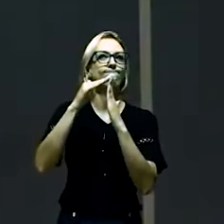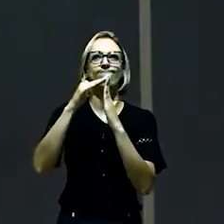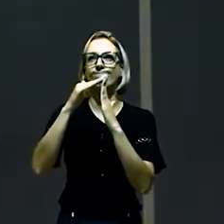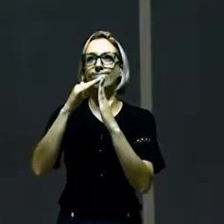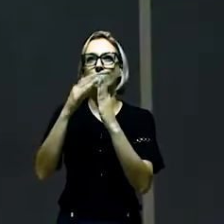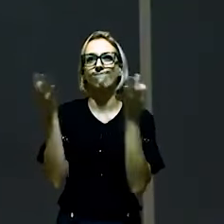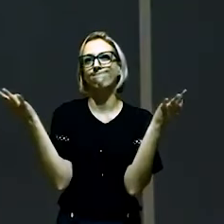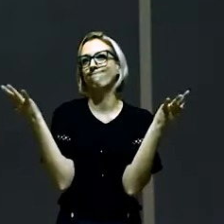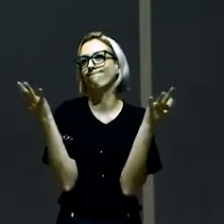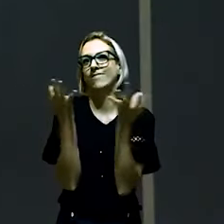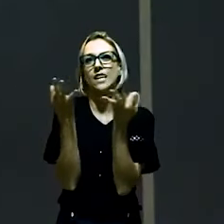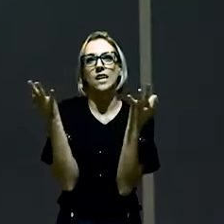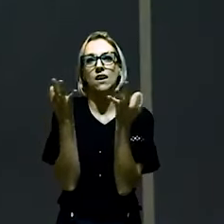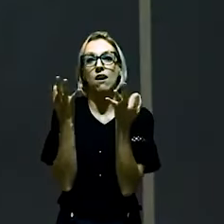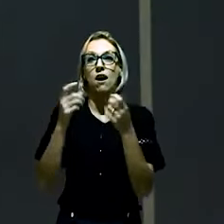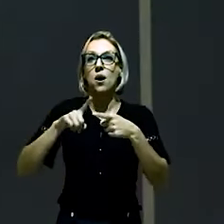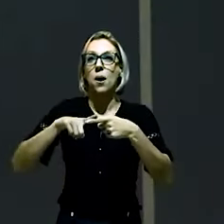excesso.